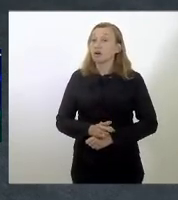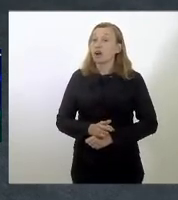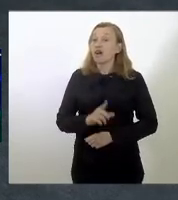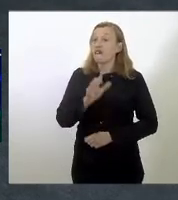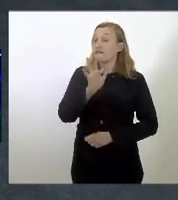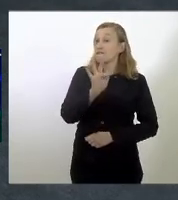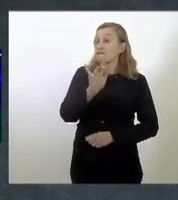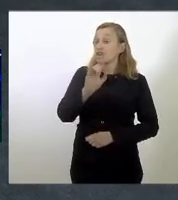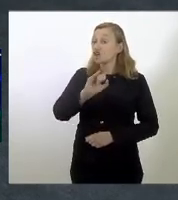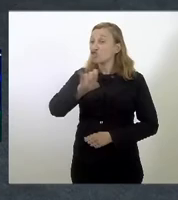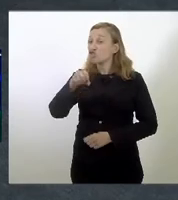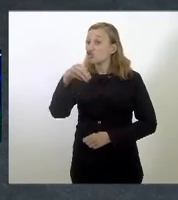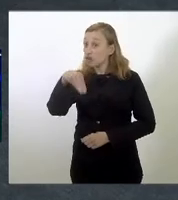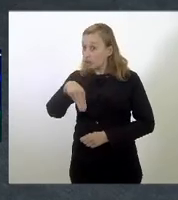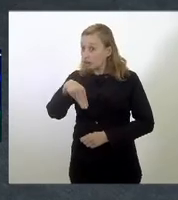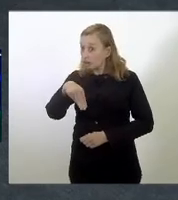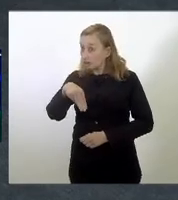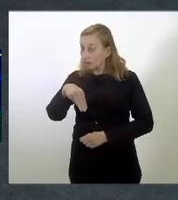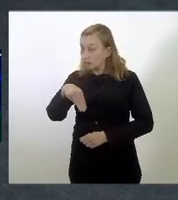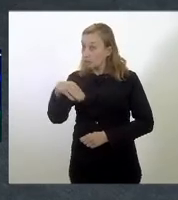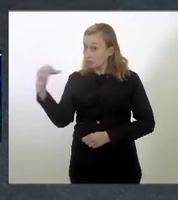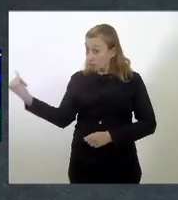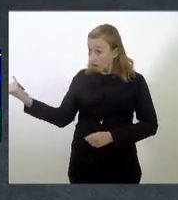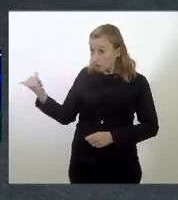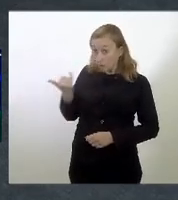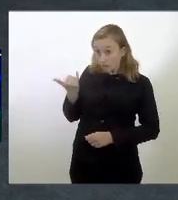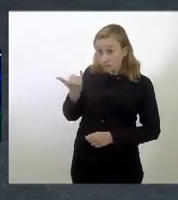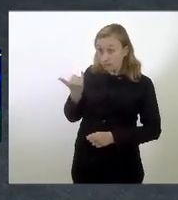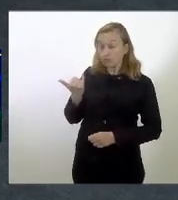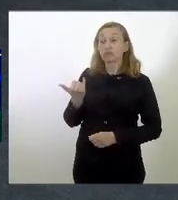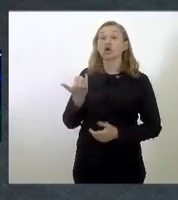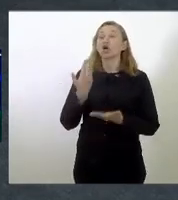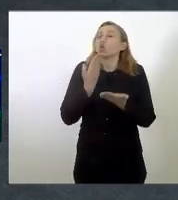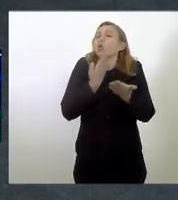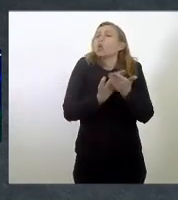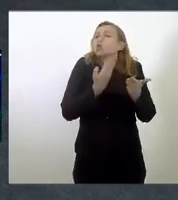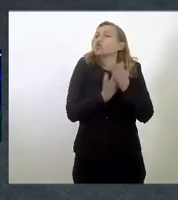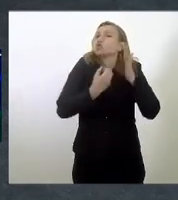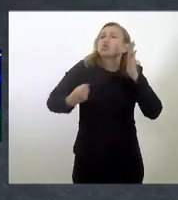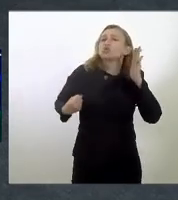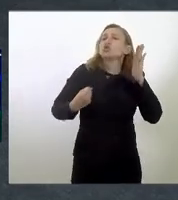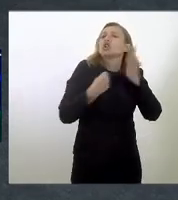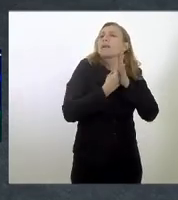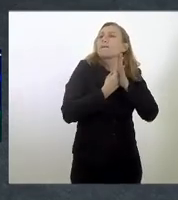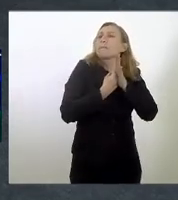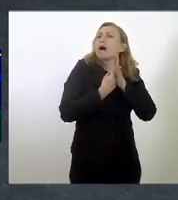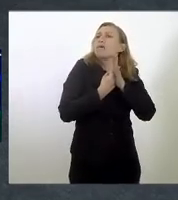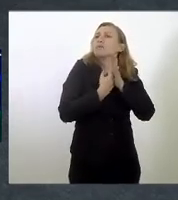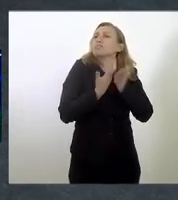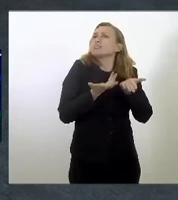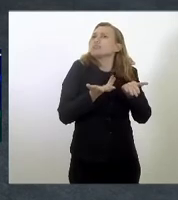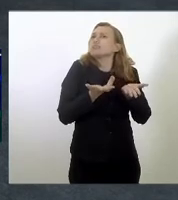Firjan teria feito um estudo de impacto. Ocorre que estudo de impacto feito